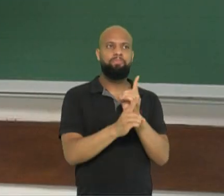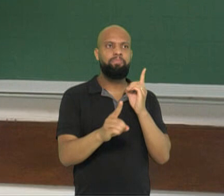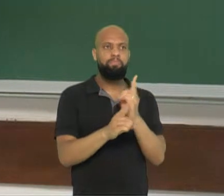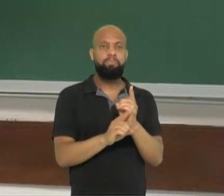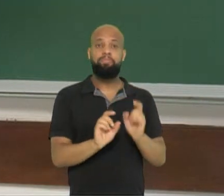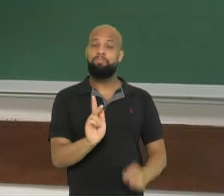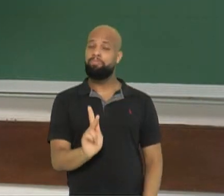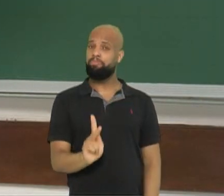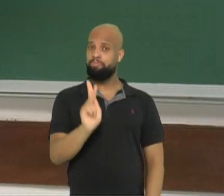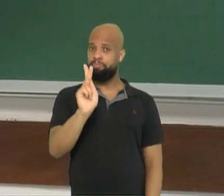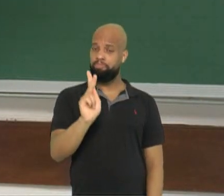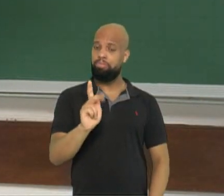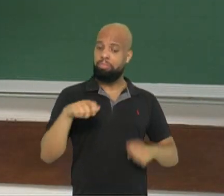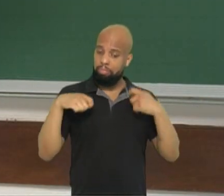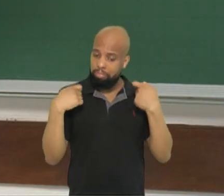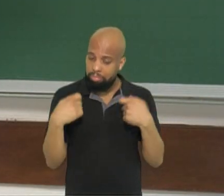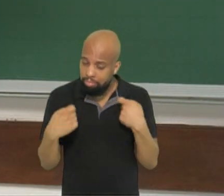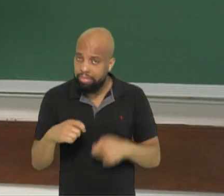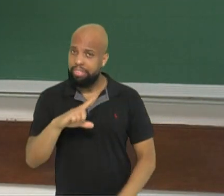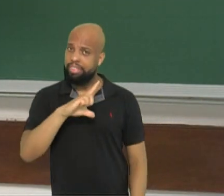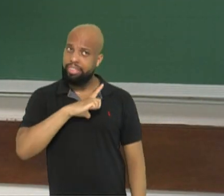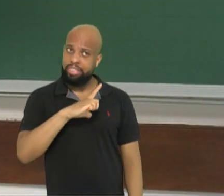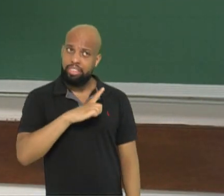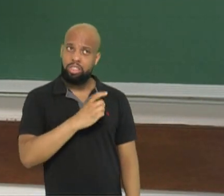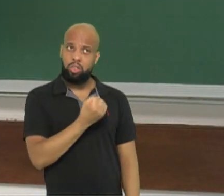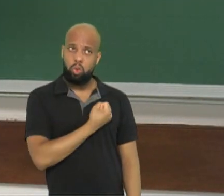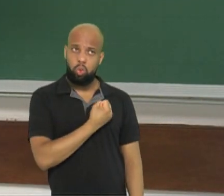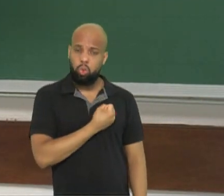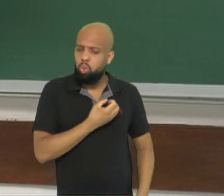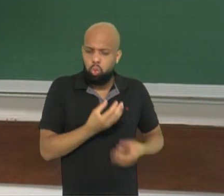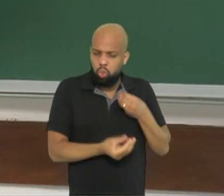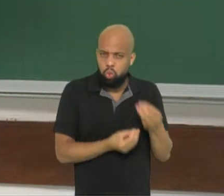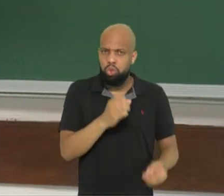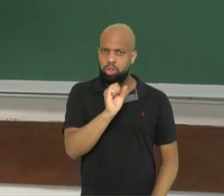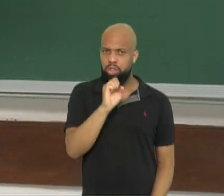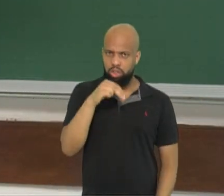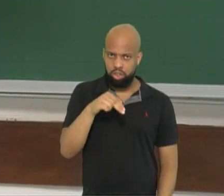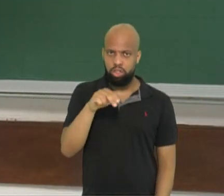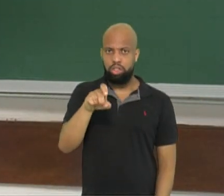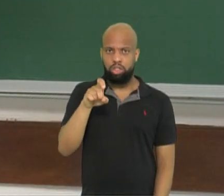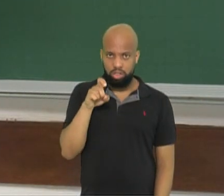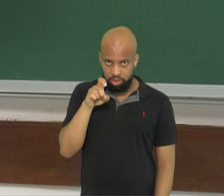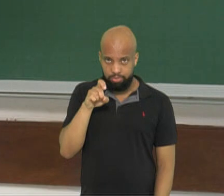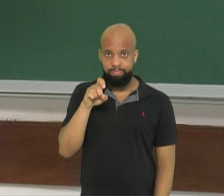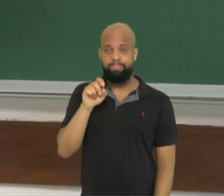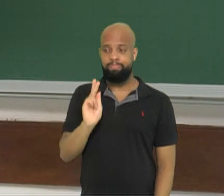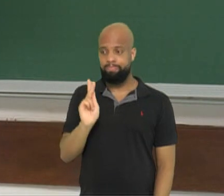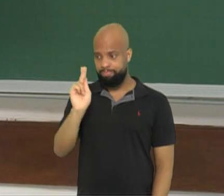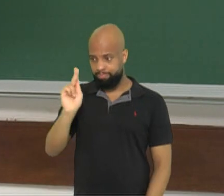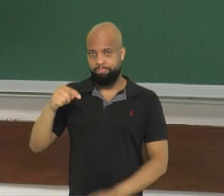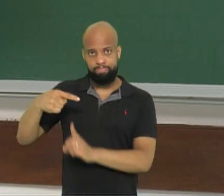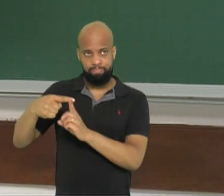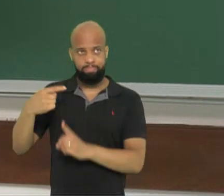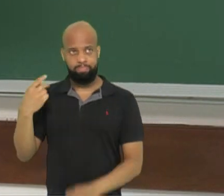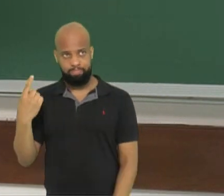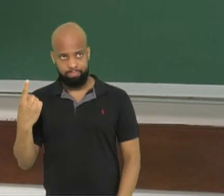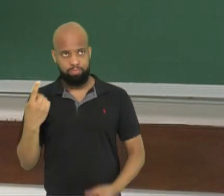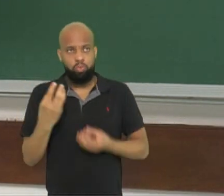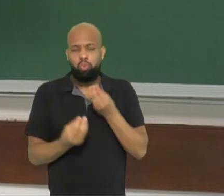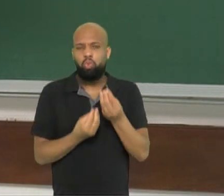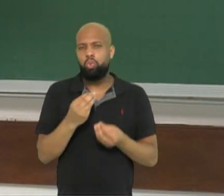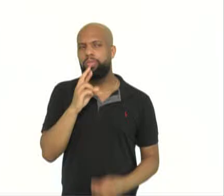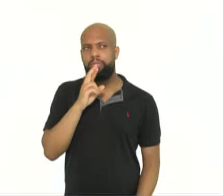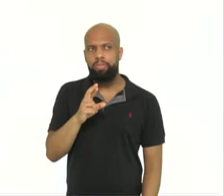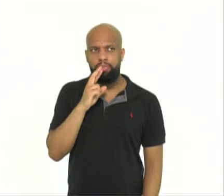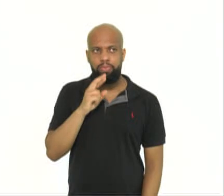de modo que exista o valor de seno de x 3K mais 1. Então, coloquei essa pergunta aqui. Bom, para resolver,